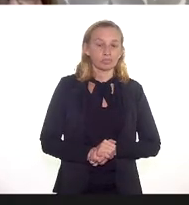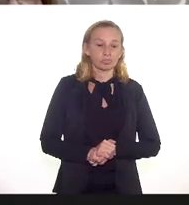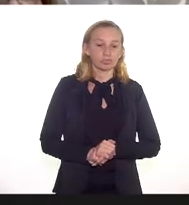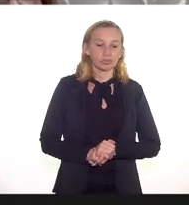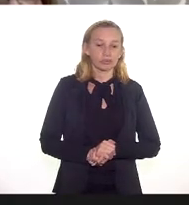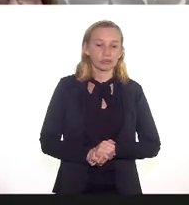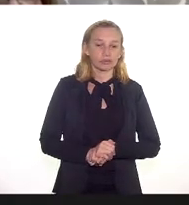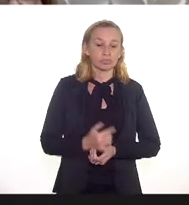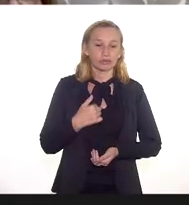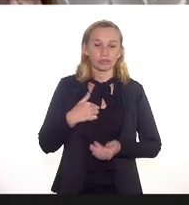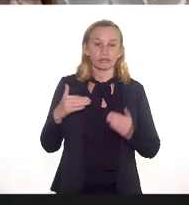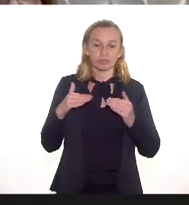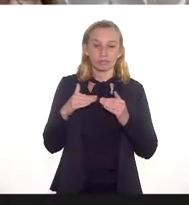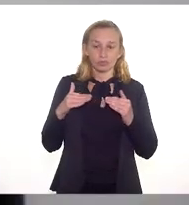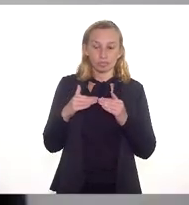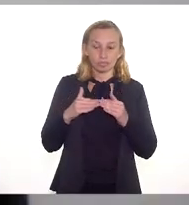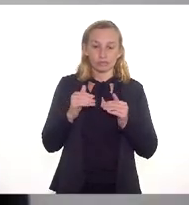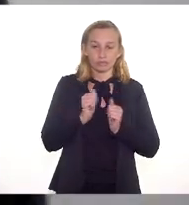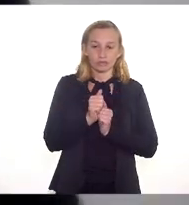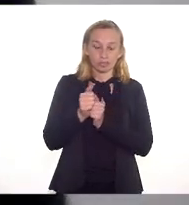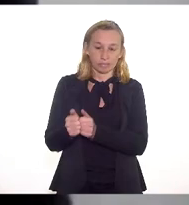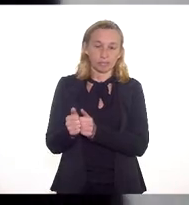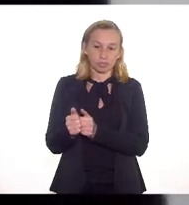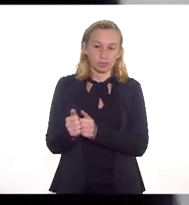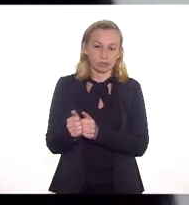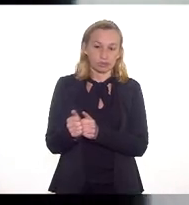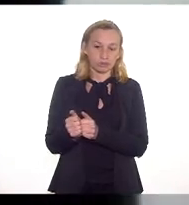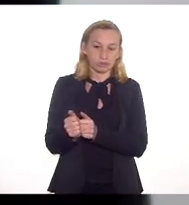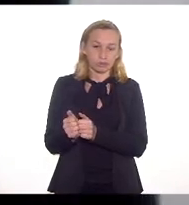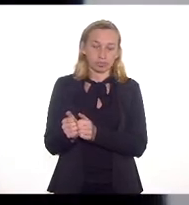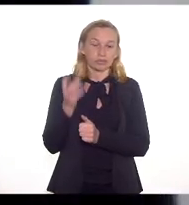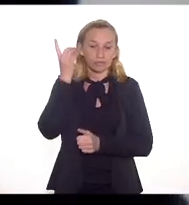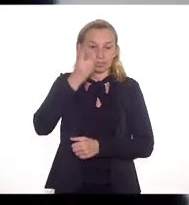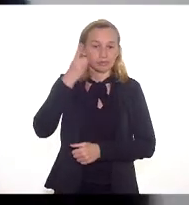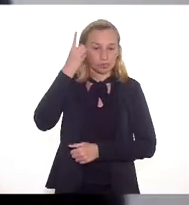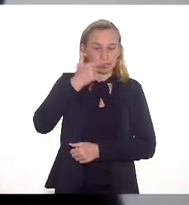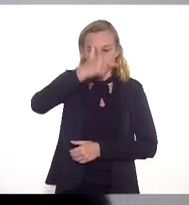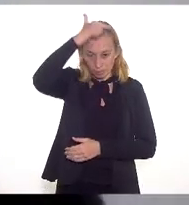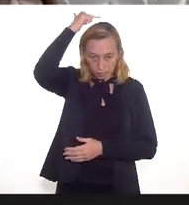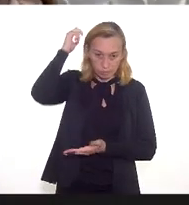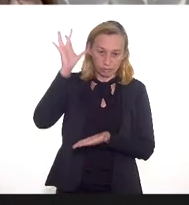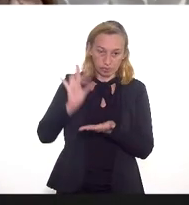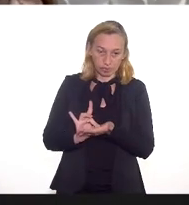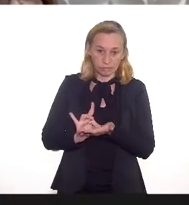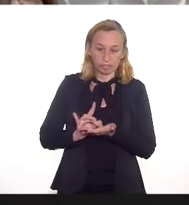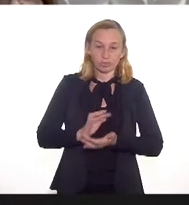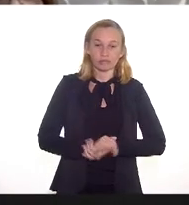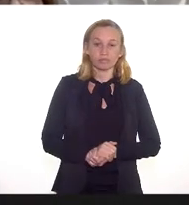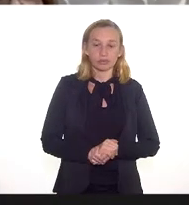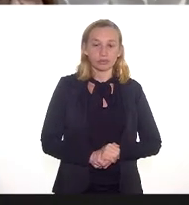Eu também, neste caso, acompanho a divergência do deputado Luiz Paulo pela anexação.